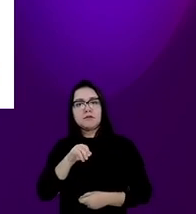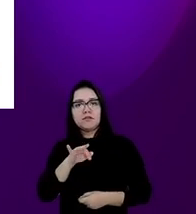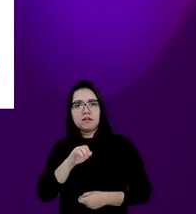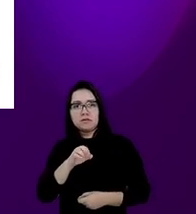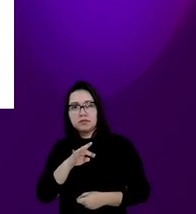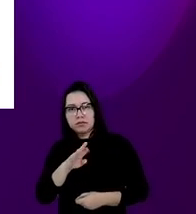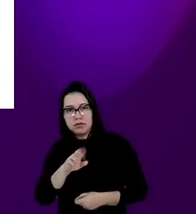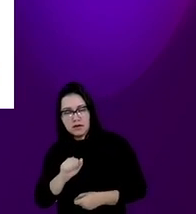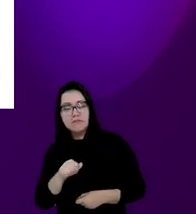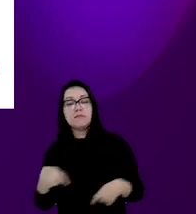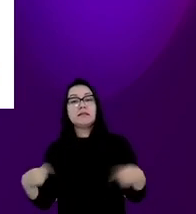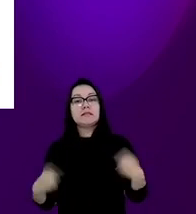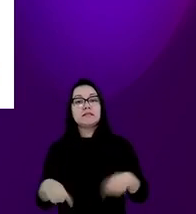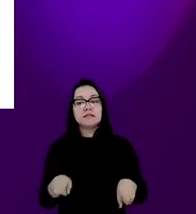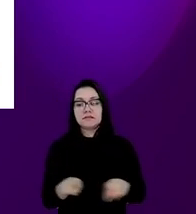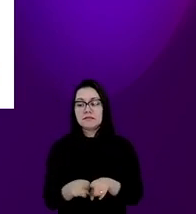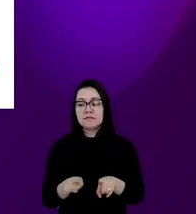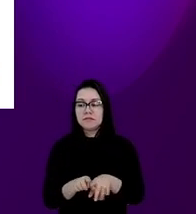diretamente